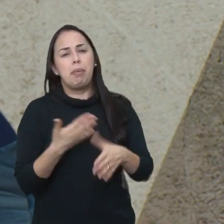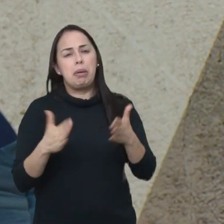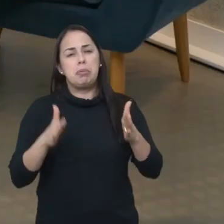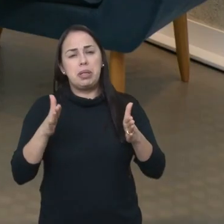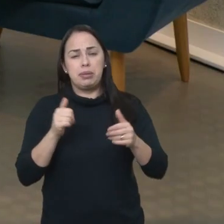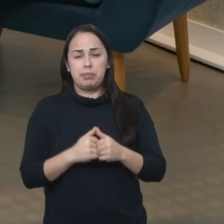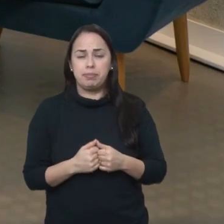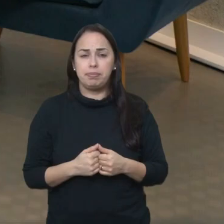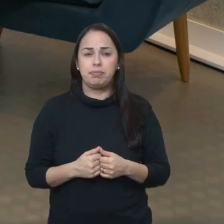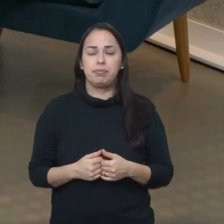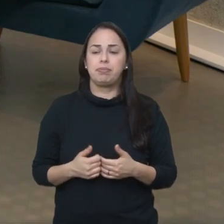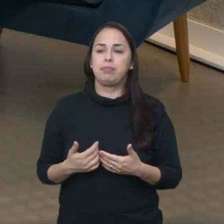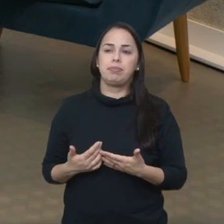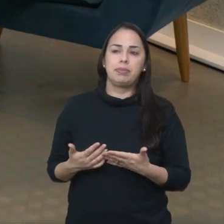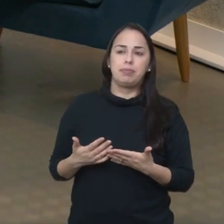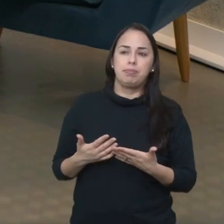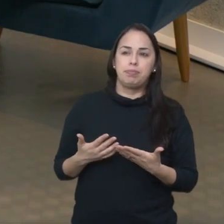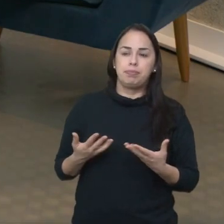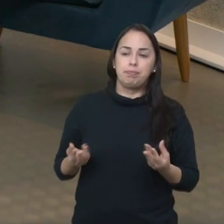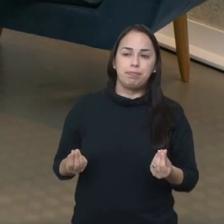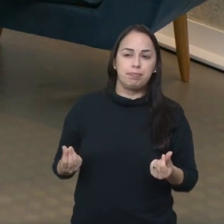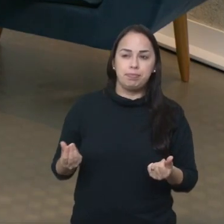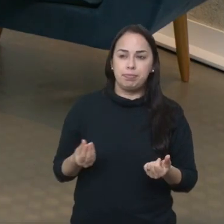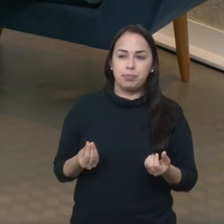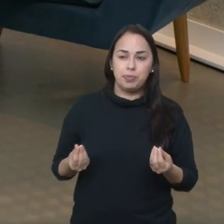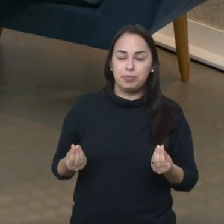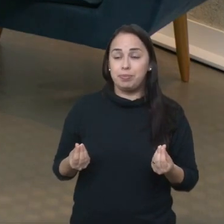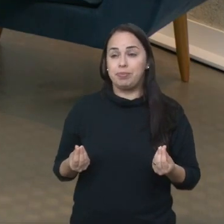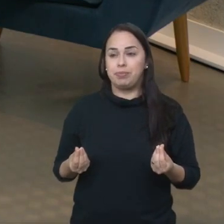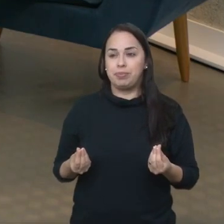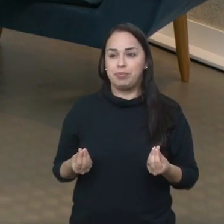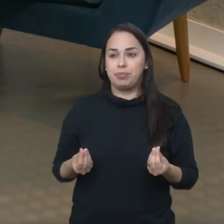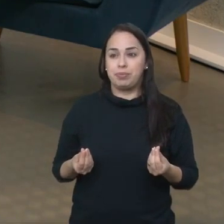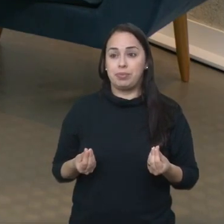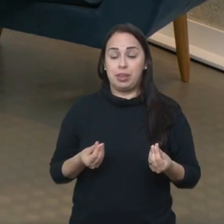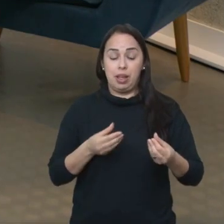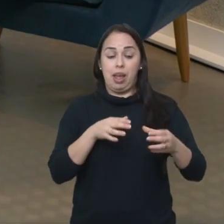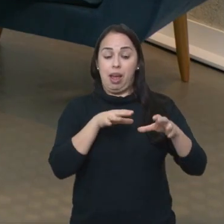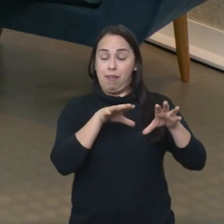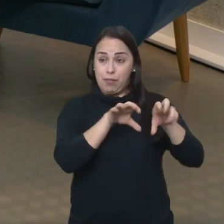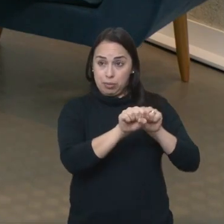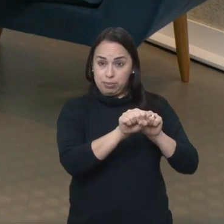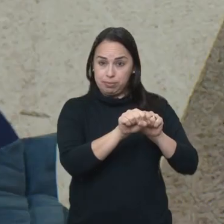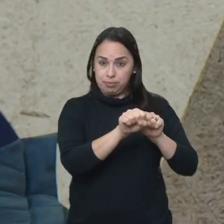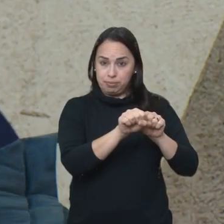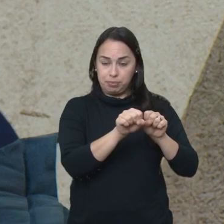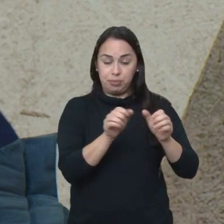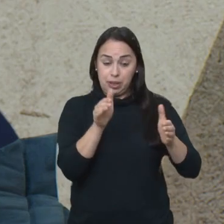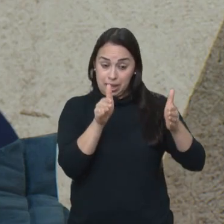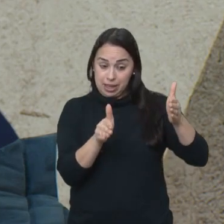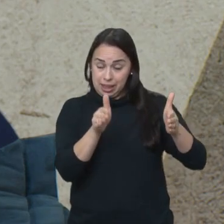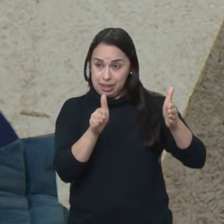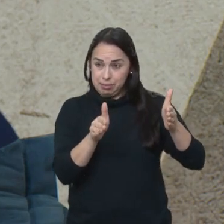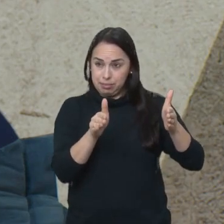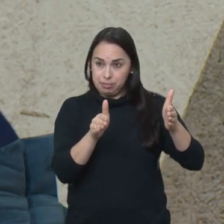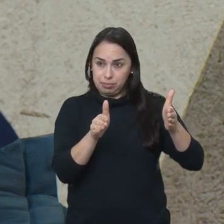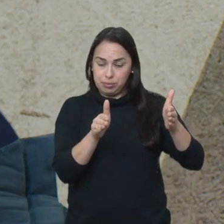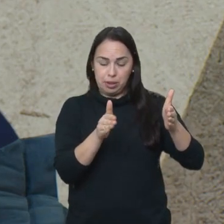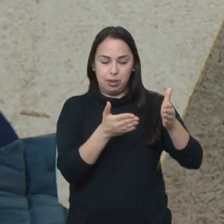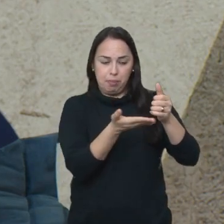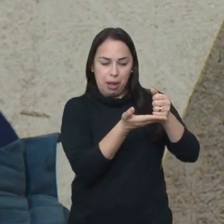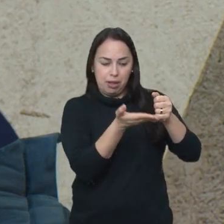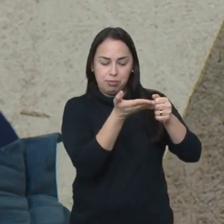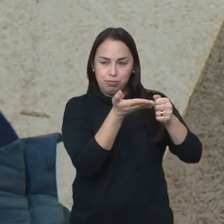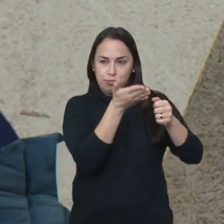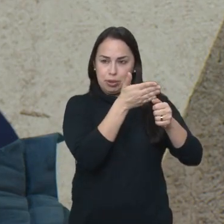tempo mais ou menos esse processo leva, Aline? Bem, digamos que a formação desse período,